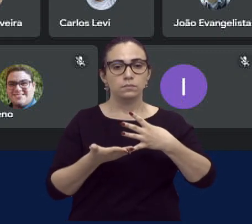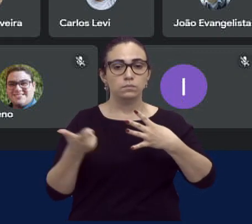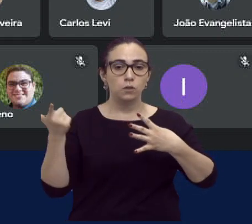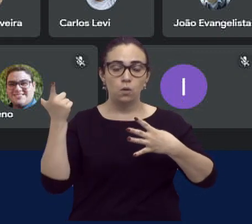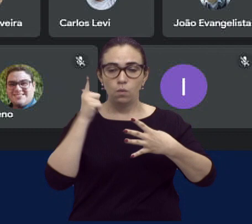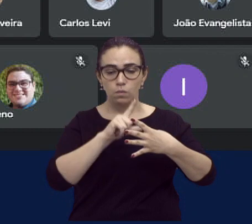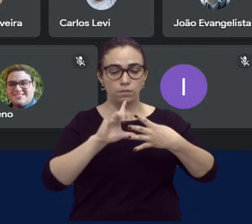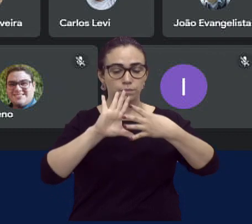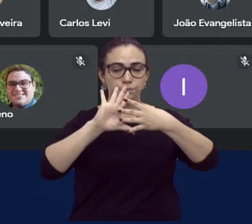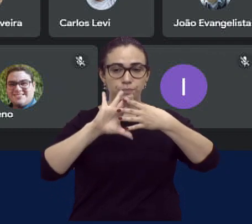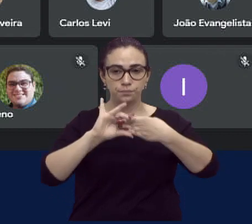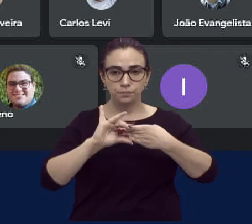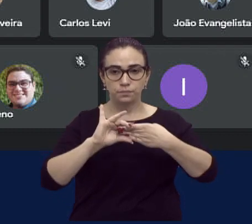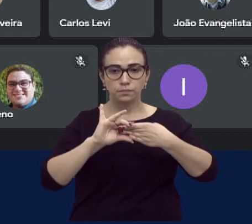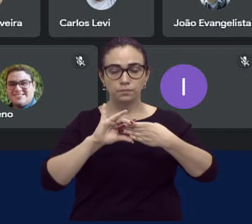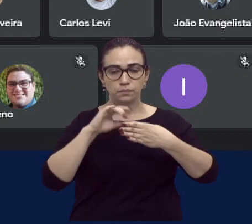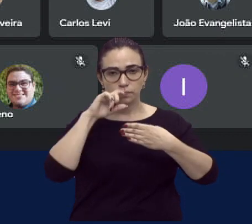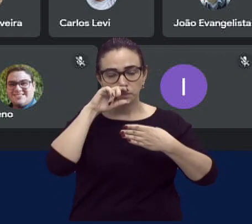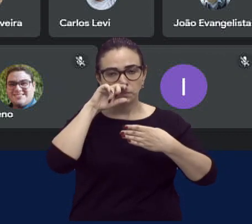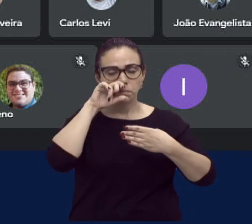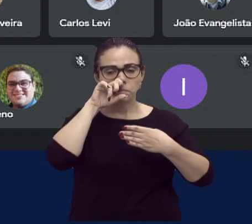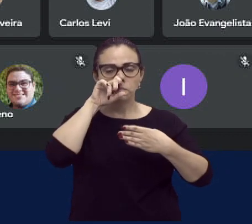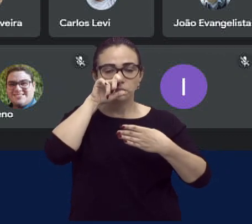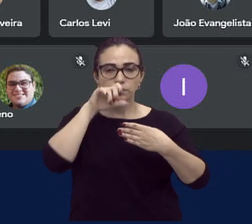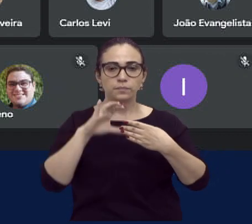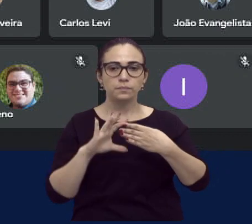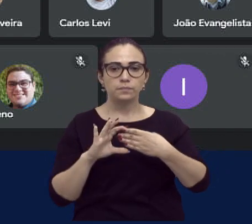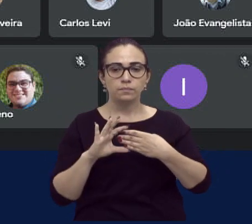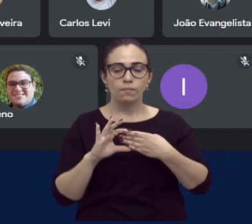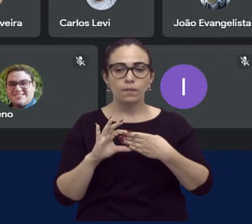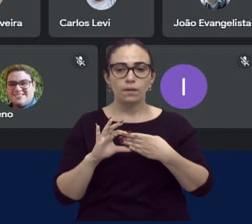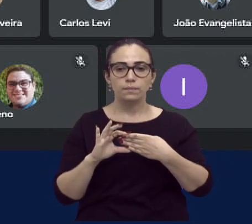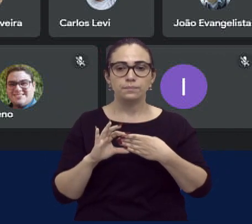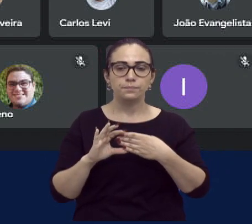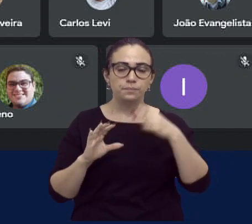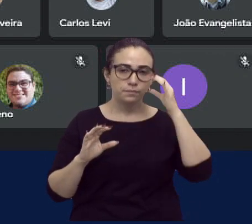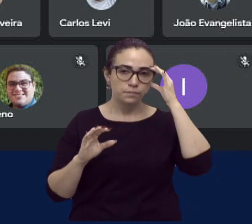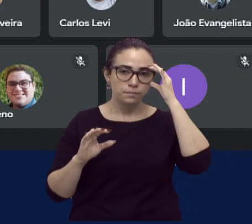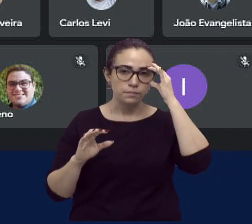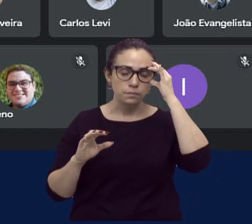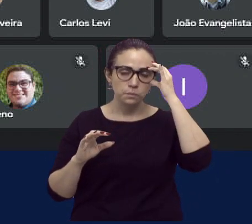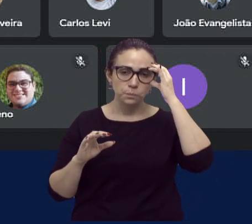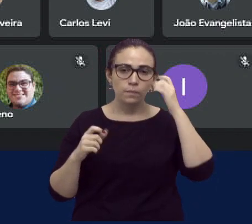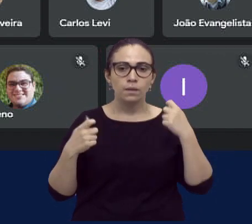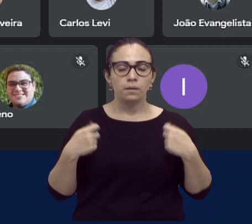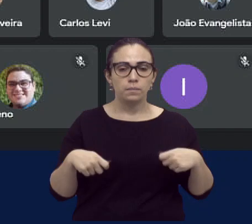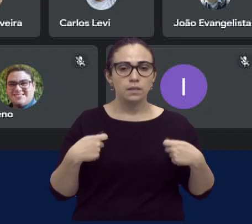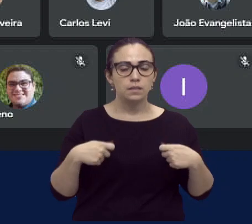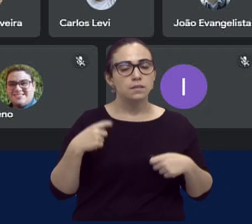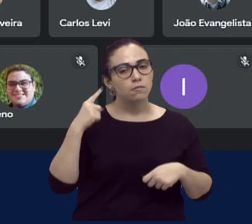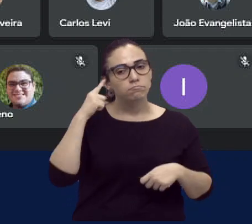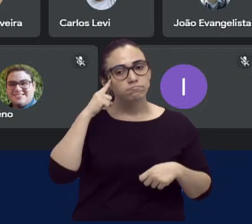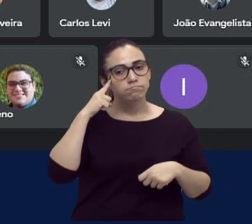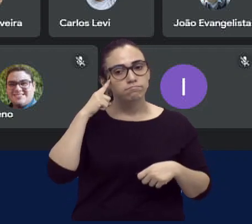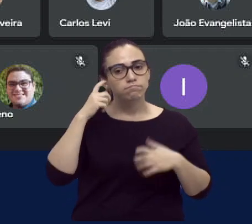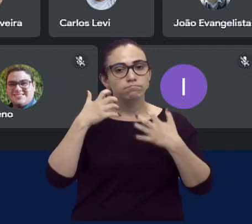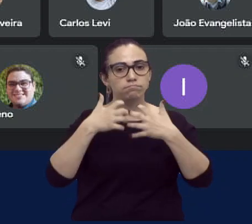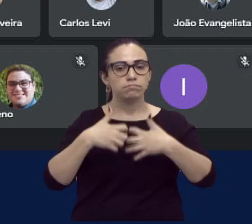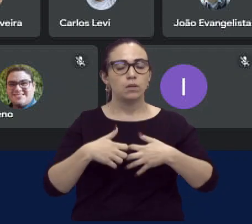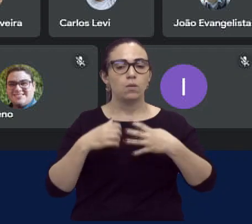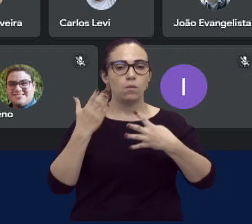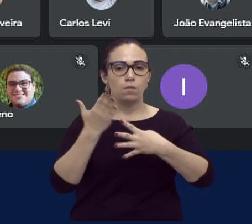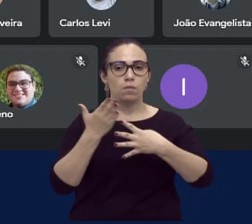chegar a se utilizar da CNV, você precisa se orientar por 4